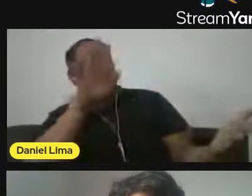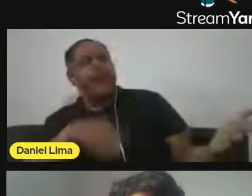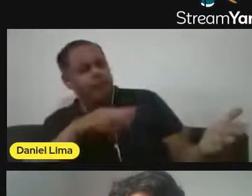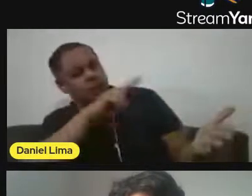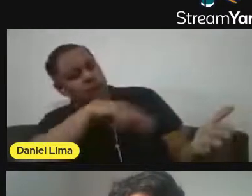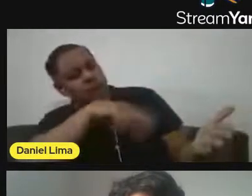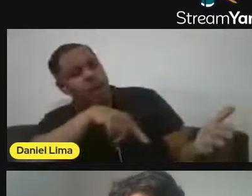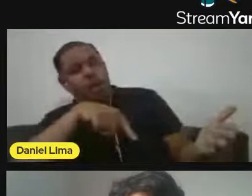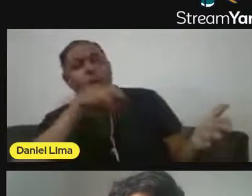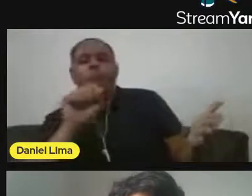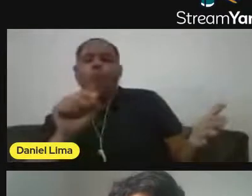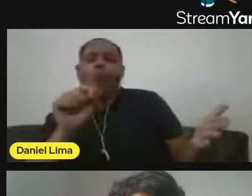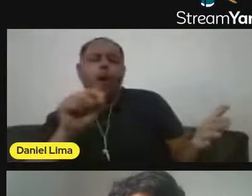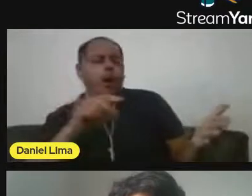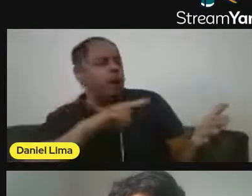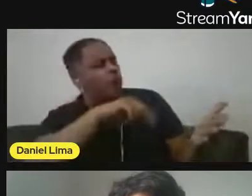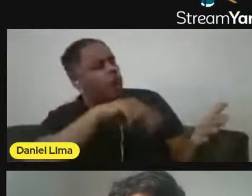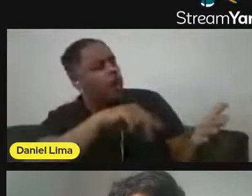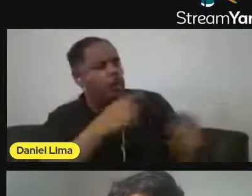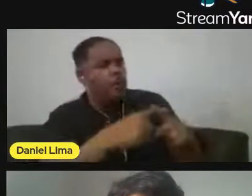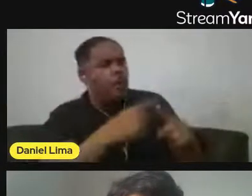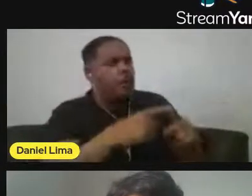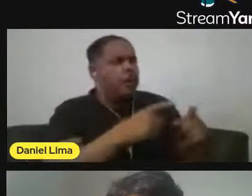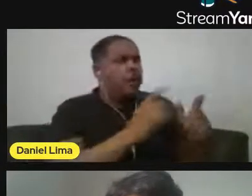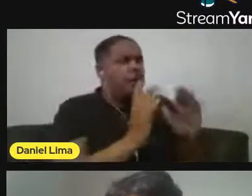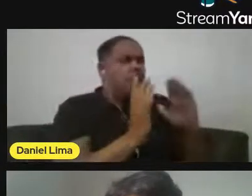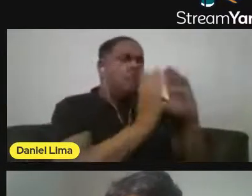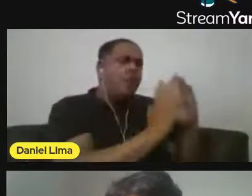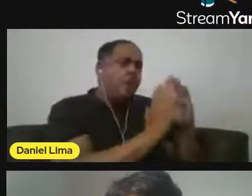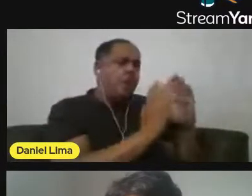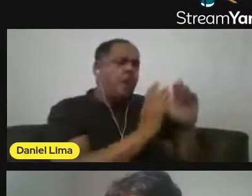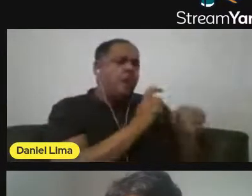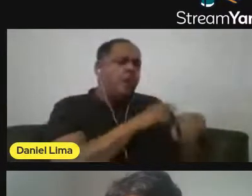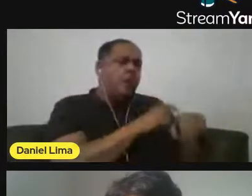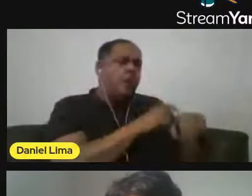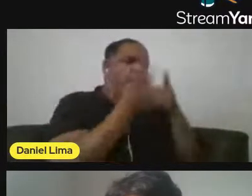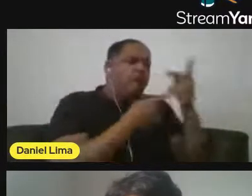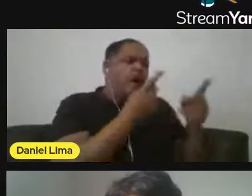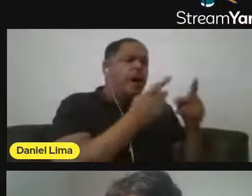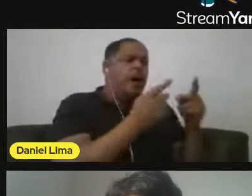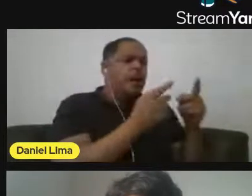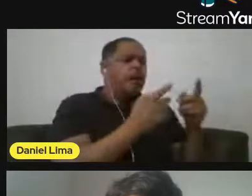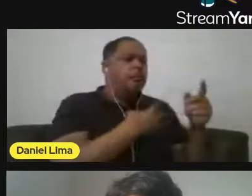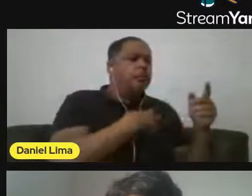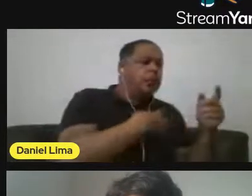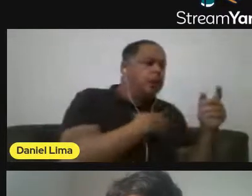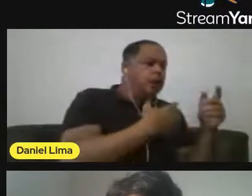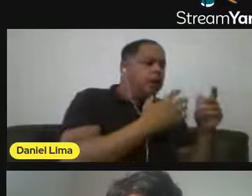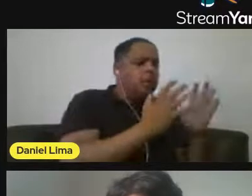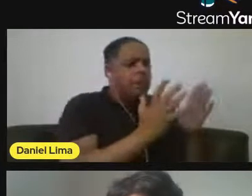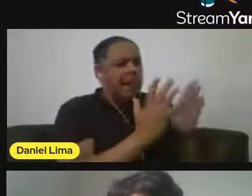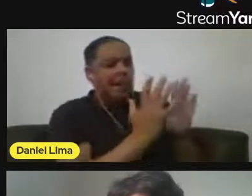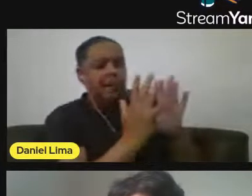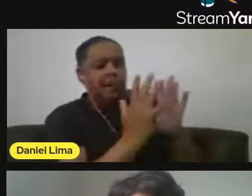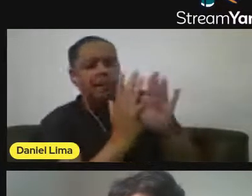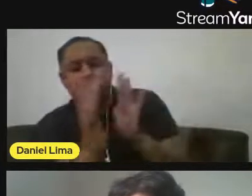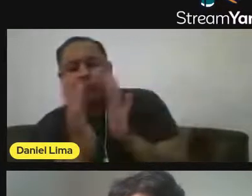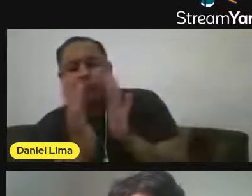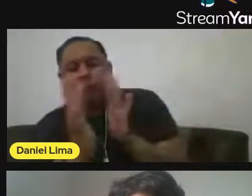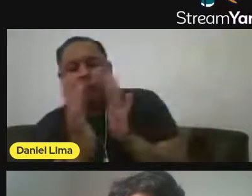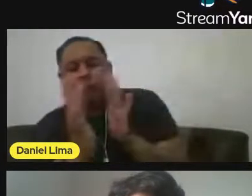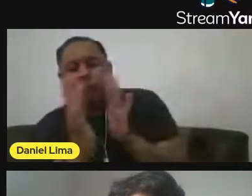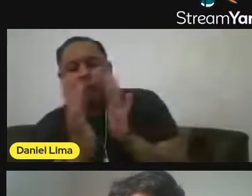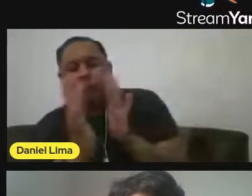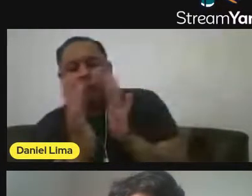de uma forma, por que que um pouco mais à frente ele diz de uma forma totalmente diferente. Então, é uma experiência para